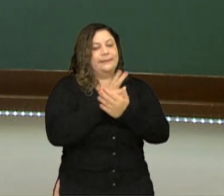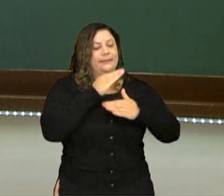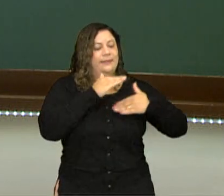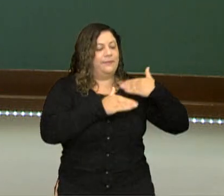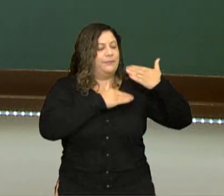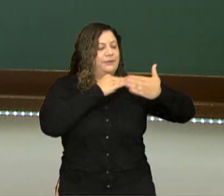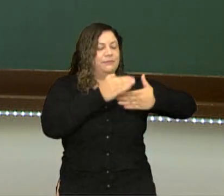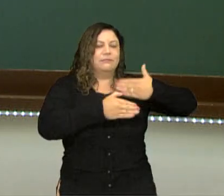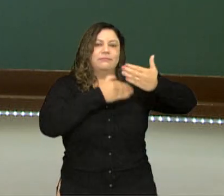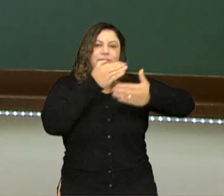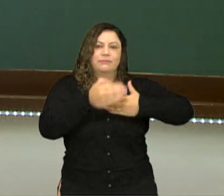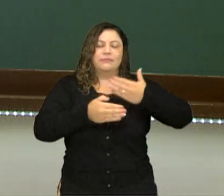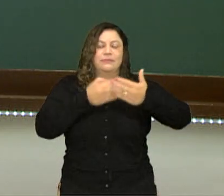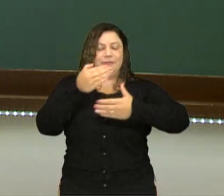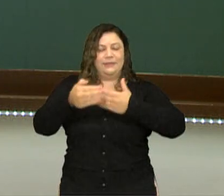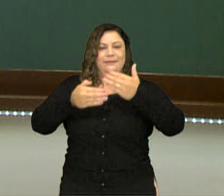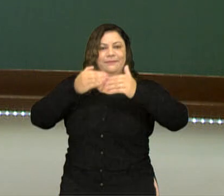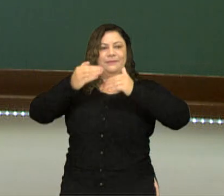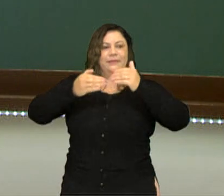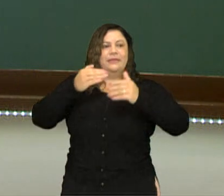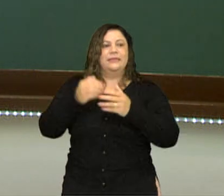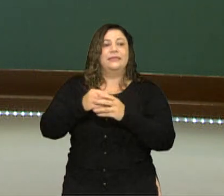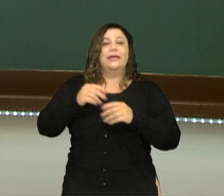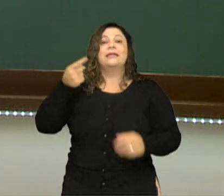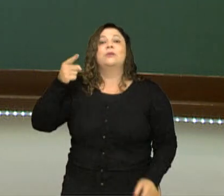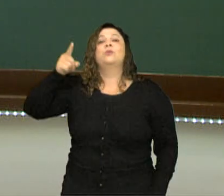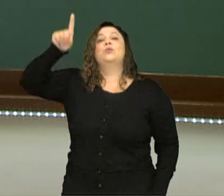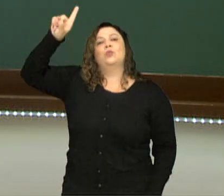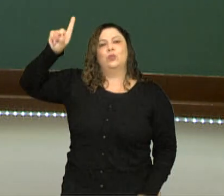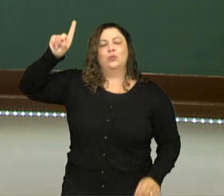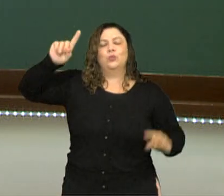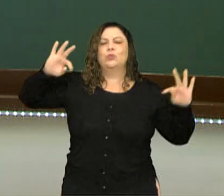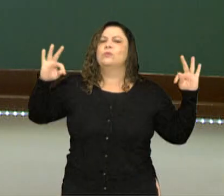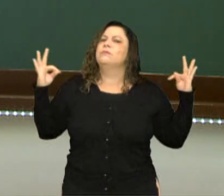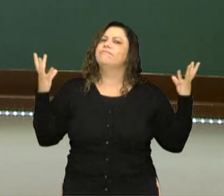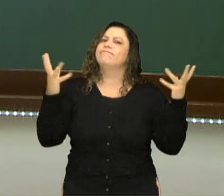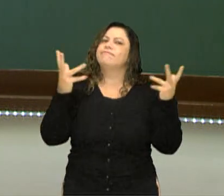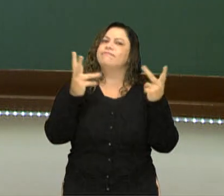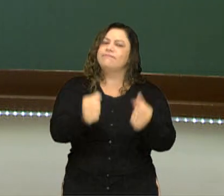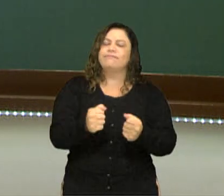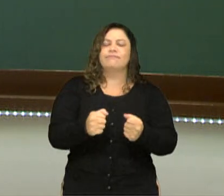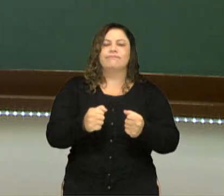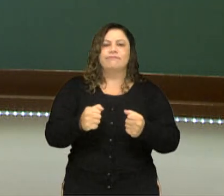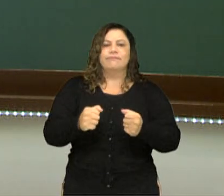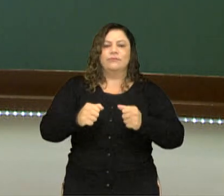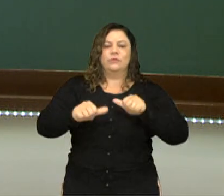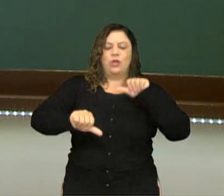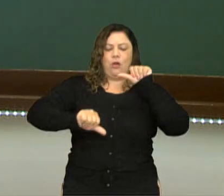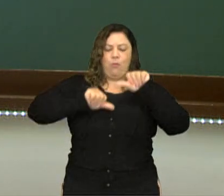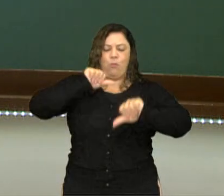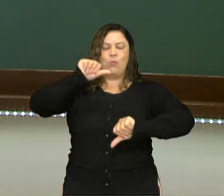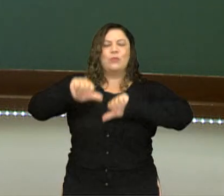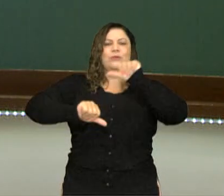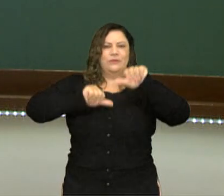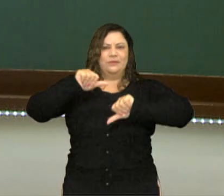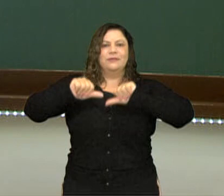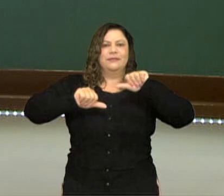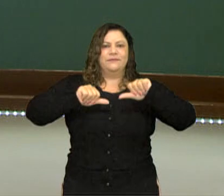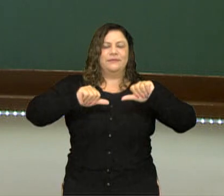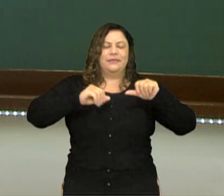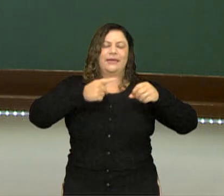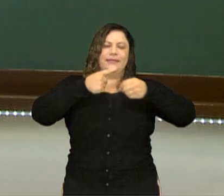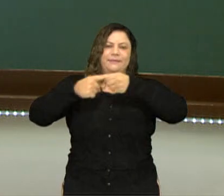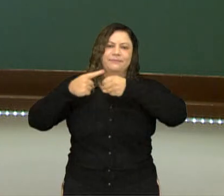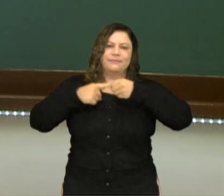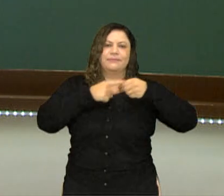mais intensa. Até aqui no último quadro eu ter uma área totalmente urbanizada e transformada em